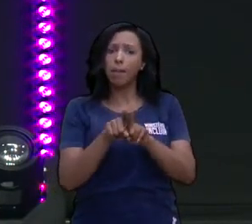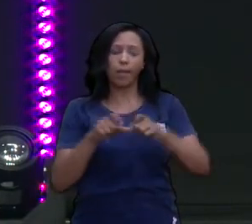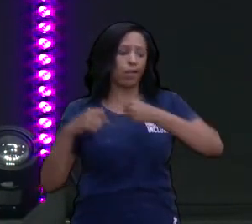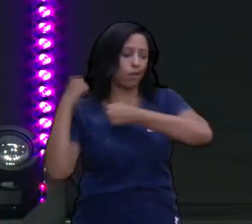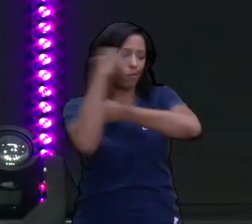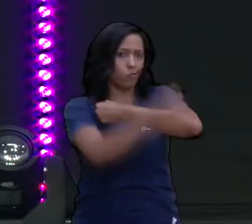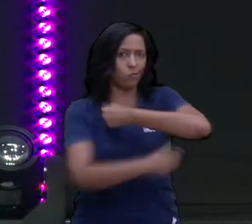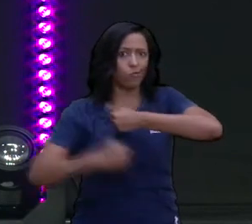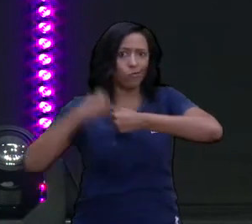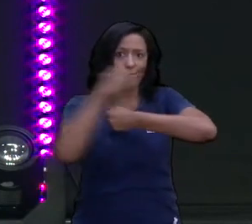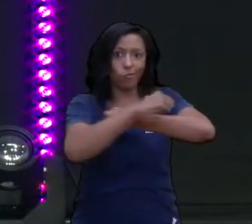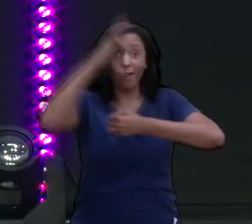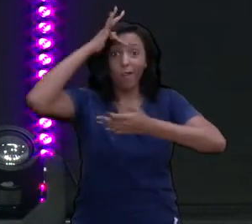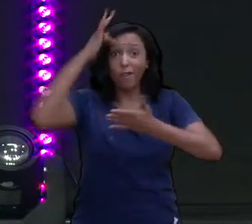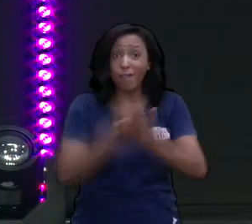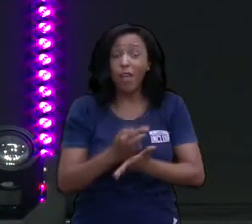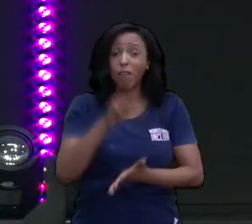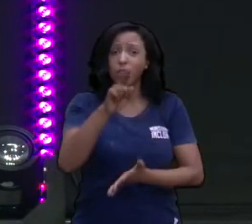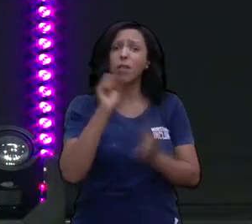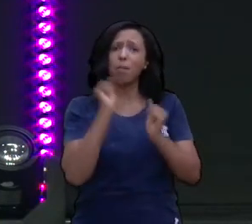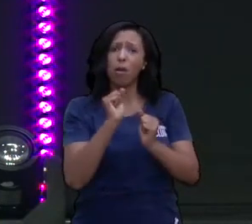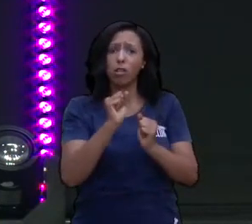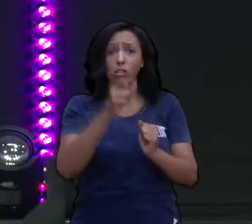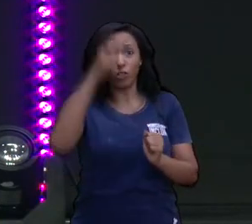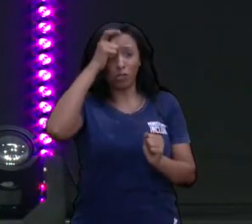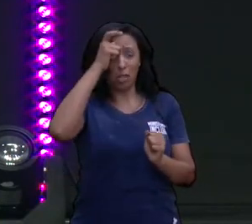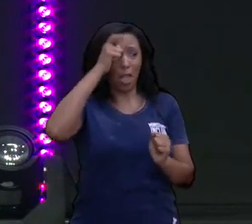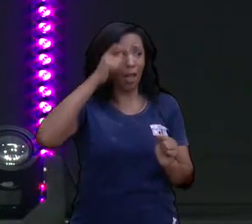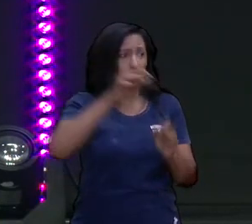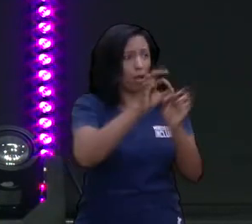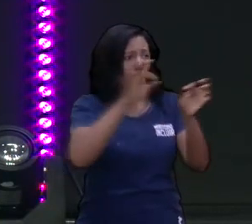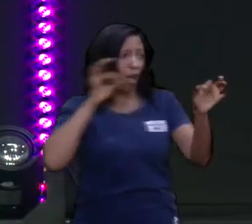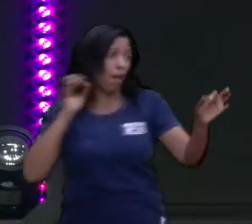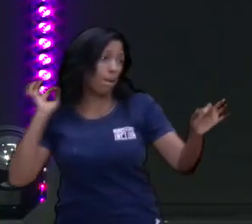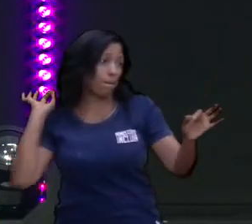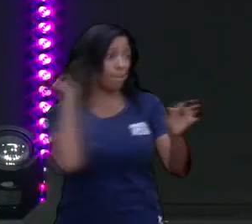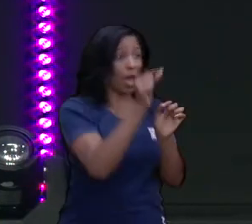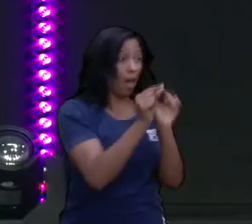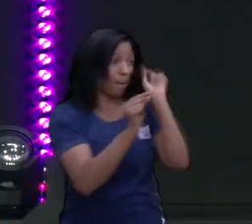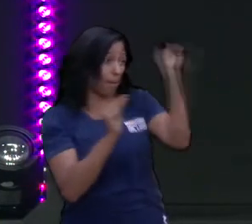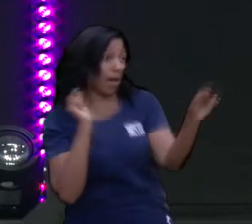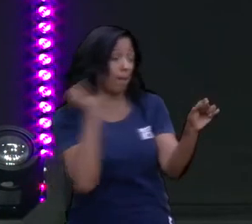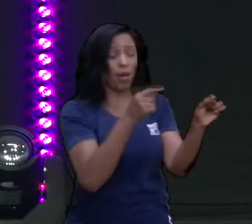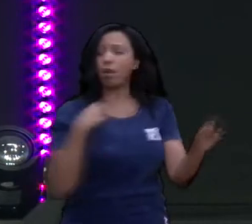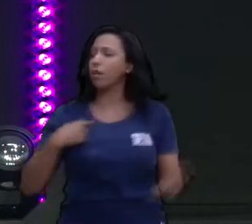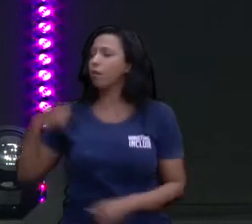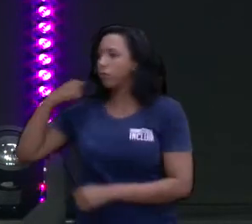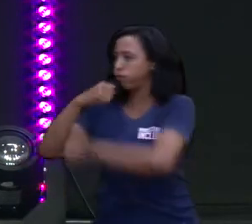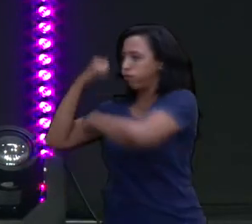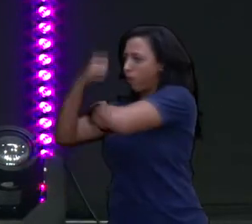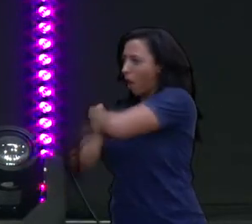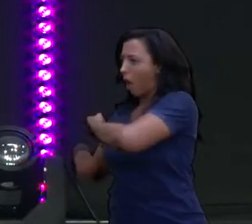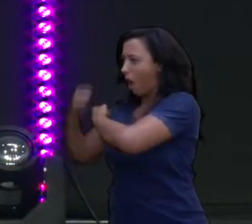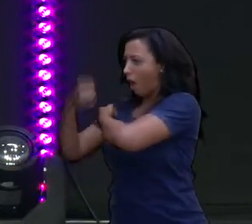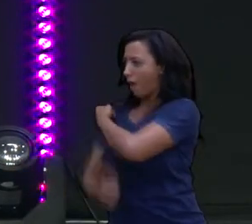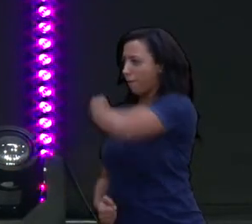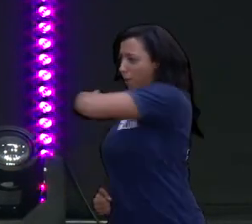da Fé com o qual vocês poderão apagar todas as setas inflamadas do maligno use um capacete da salvação